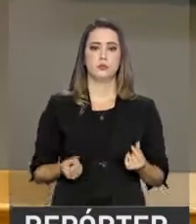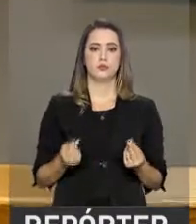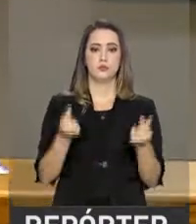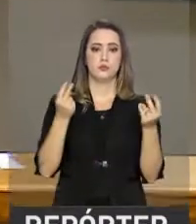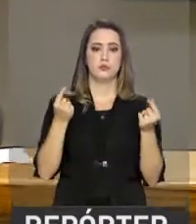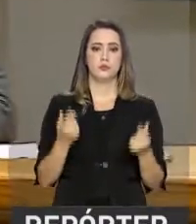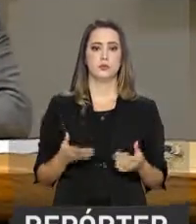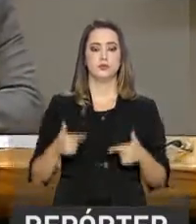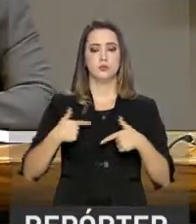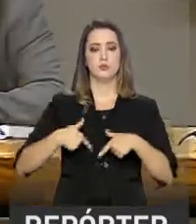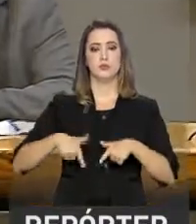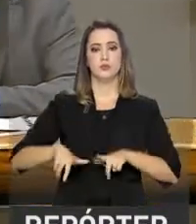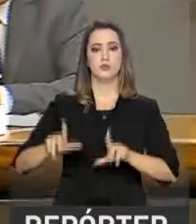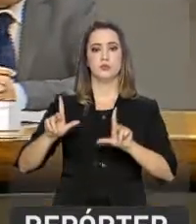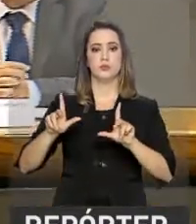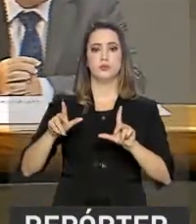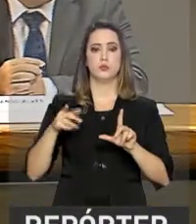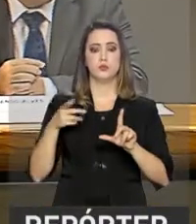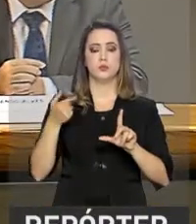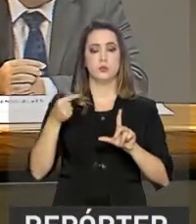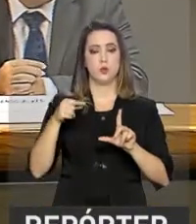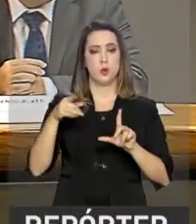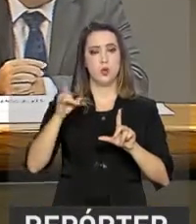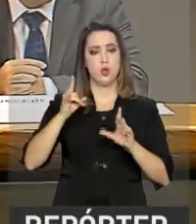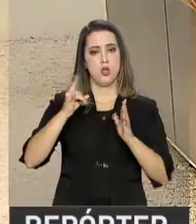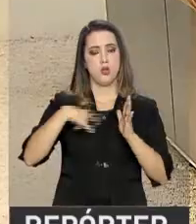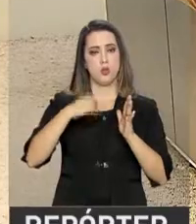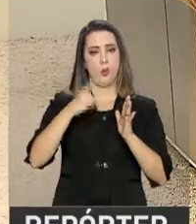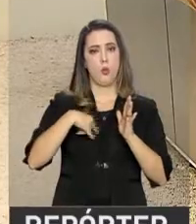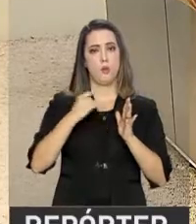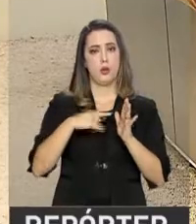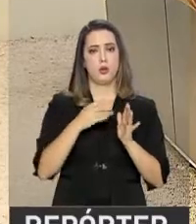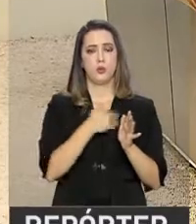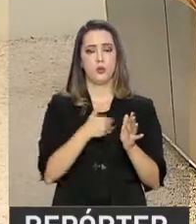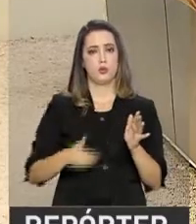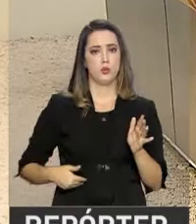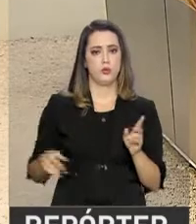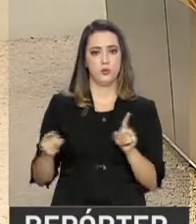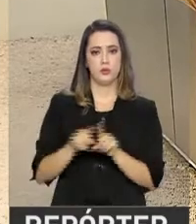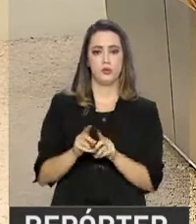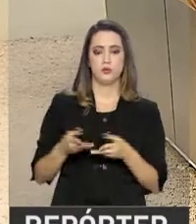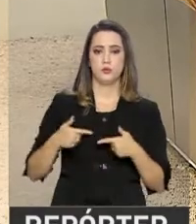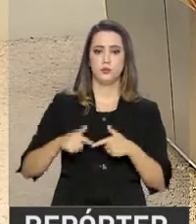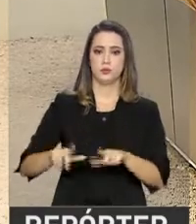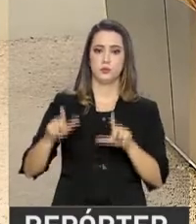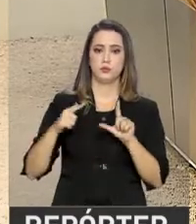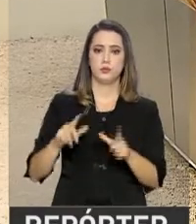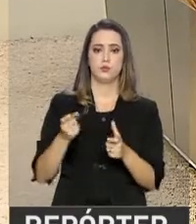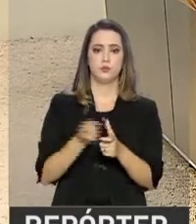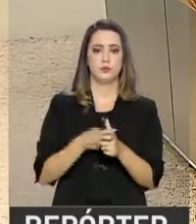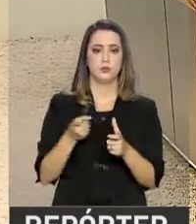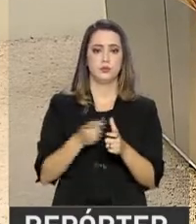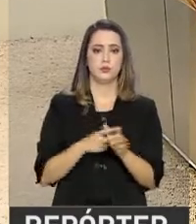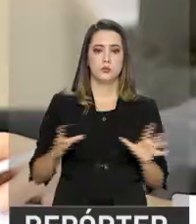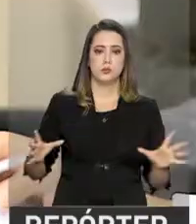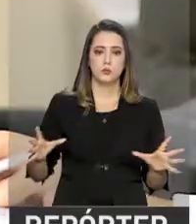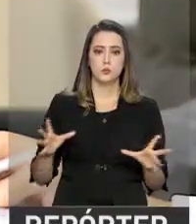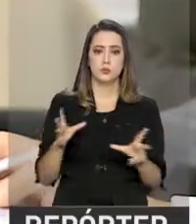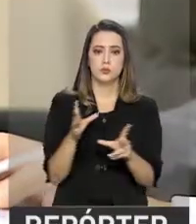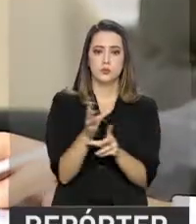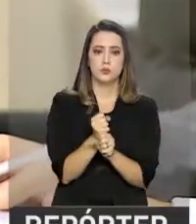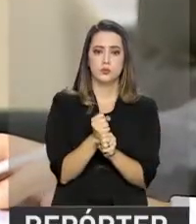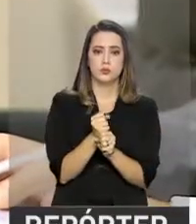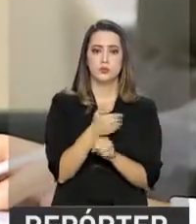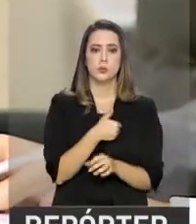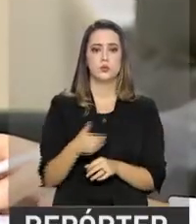de emissão de títulos públicos. Emitida para financiar o déficit no orçamento do governo, ela é a soma das dívidas internas